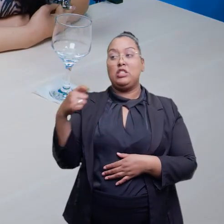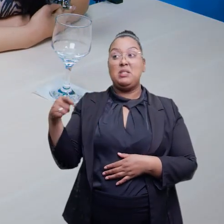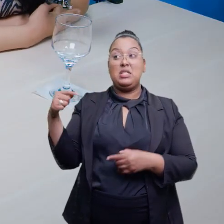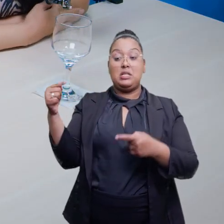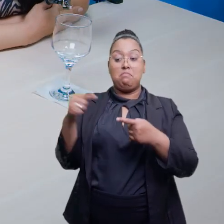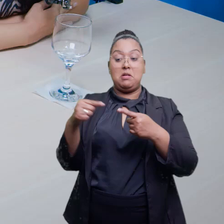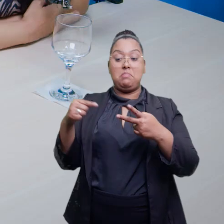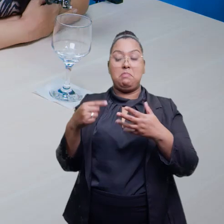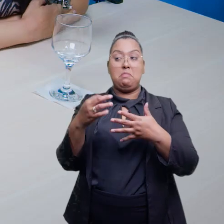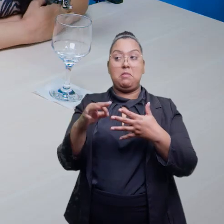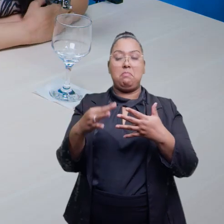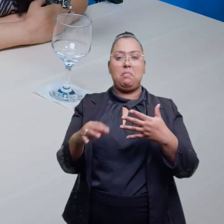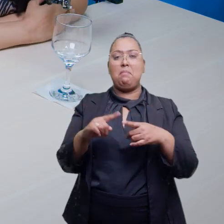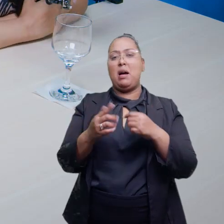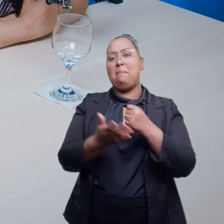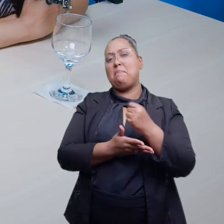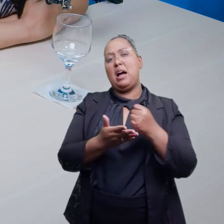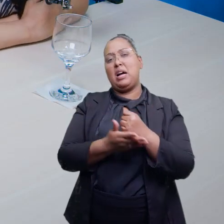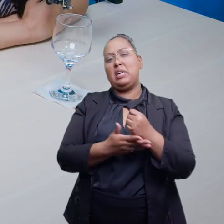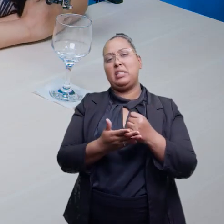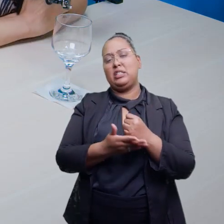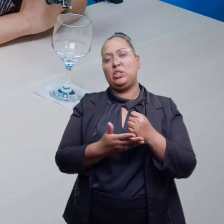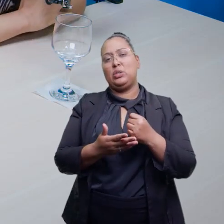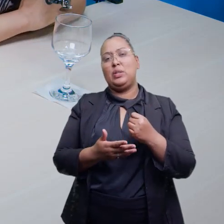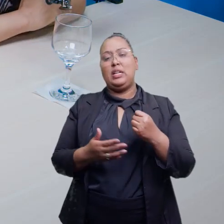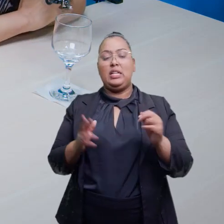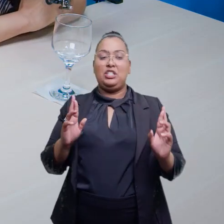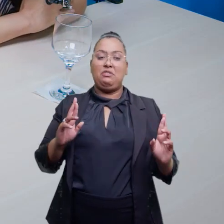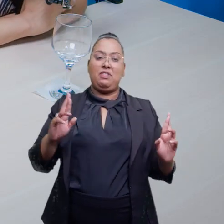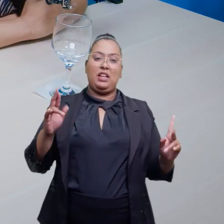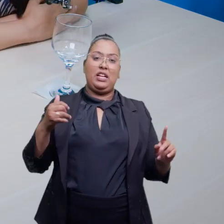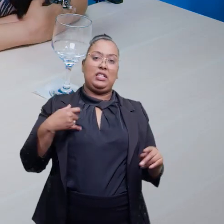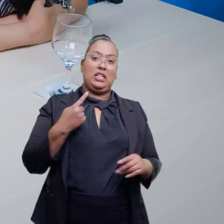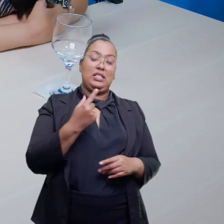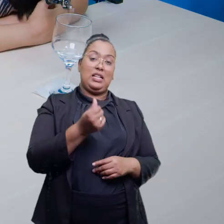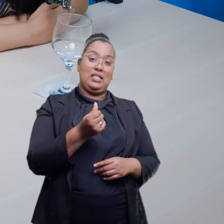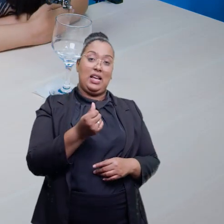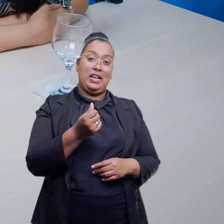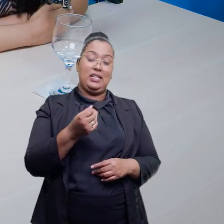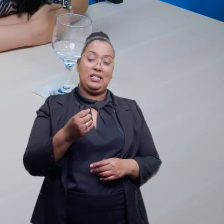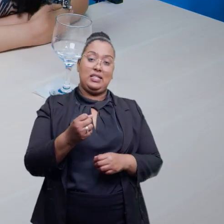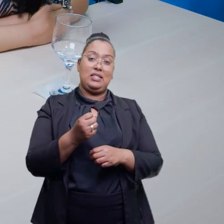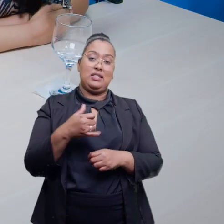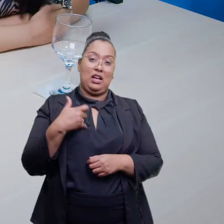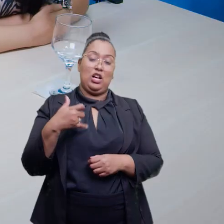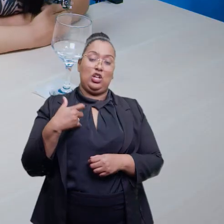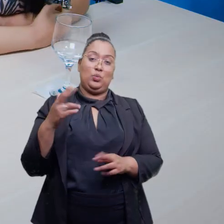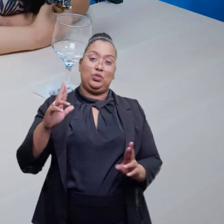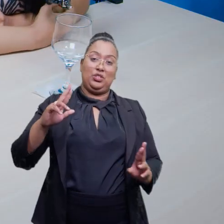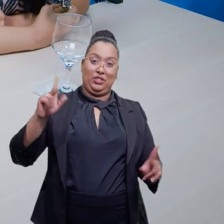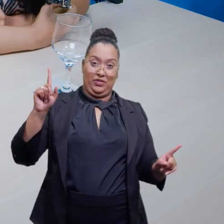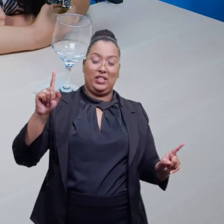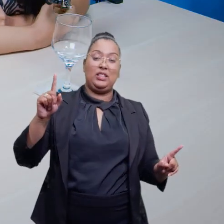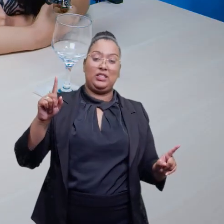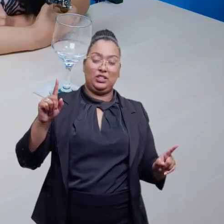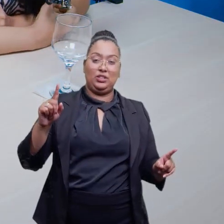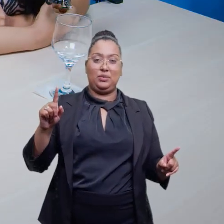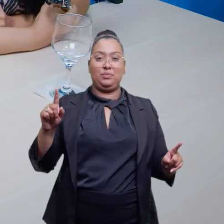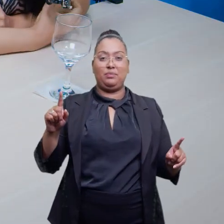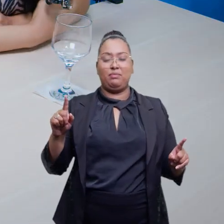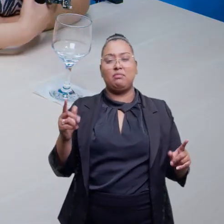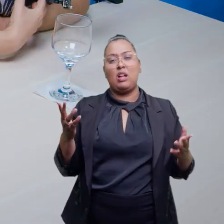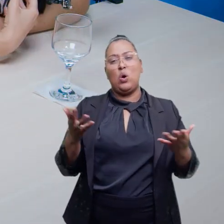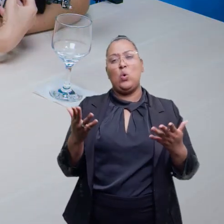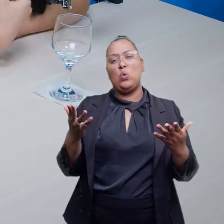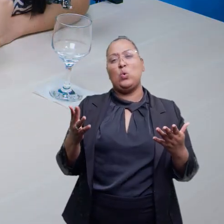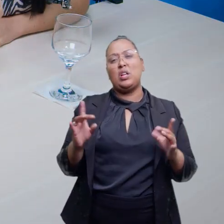muito básicos, assim, né? Uma diferença de idade de 16 anos, assim, não tem... Hoje em dia é